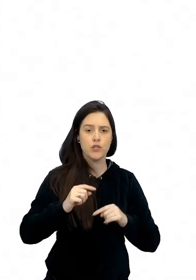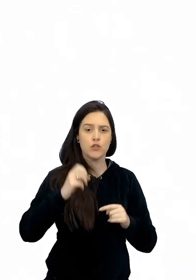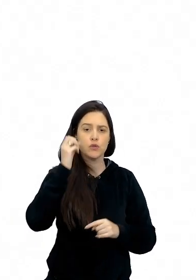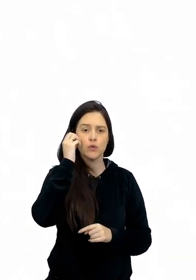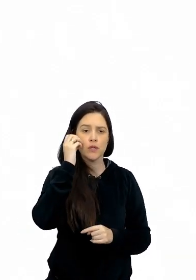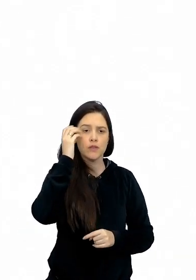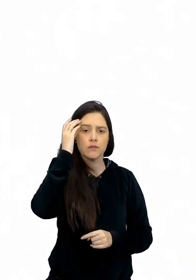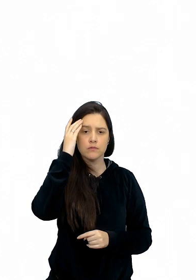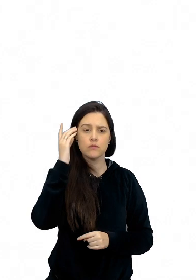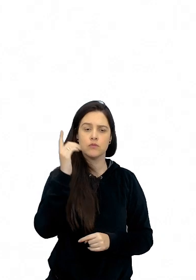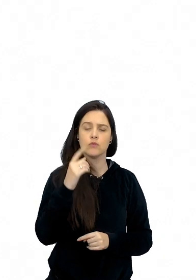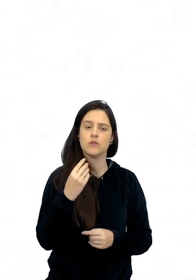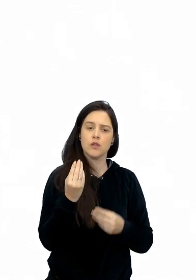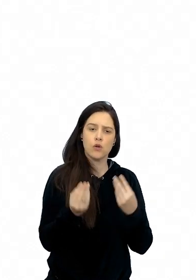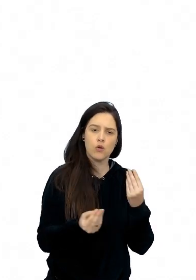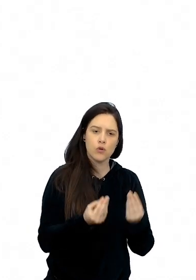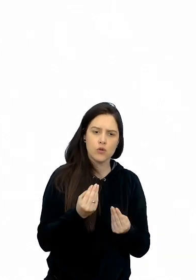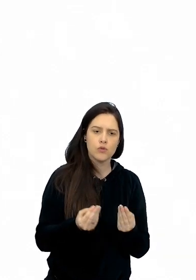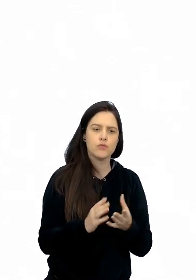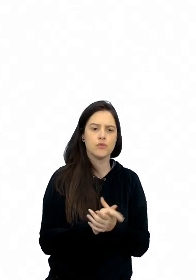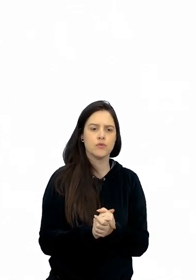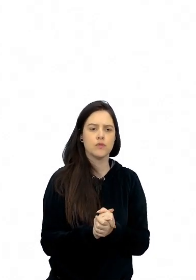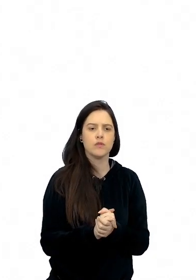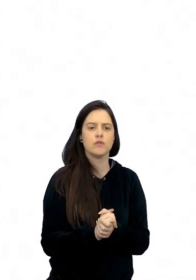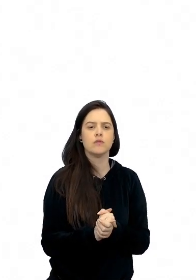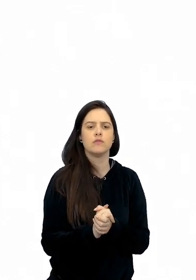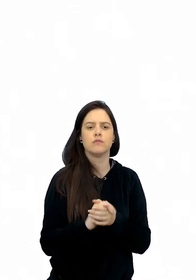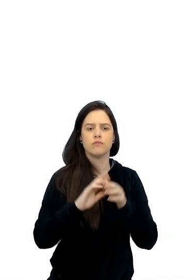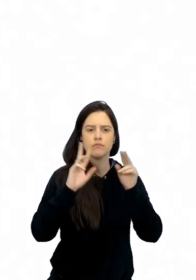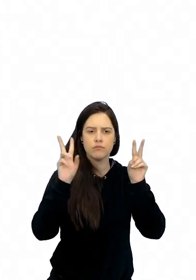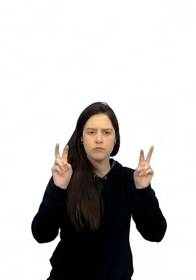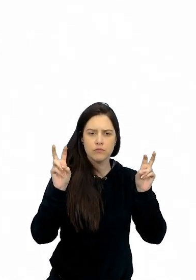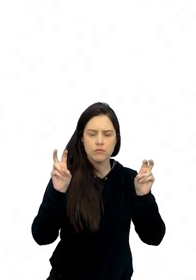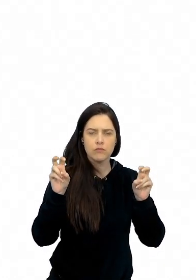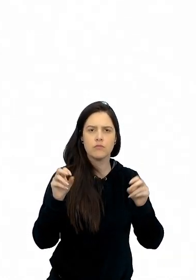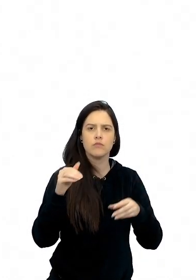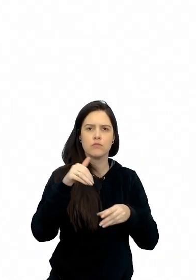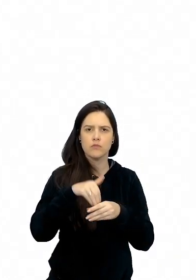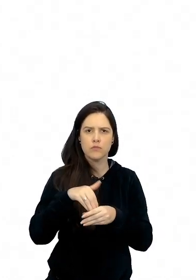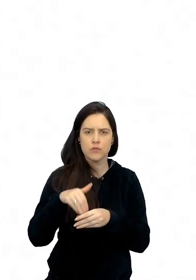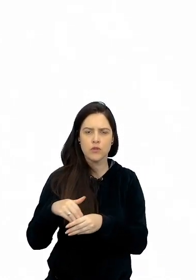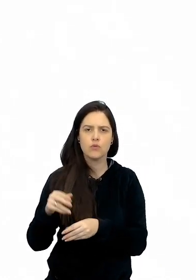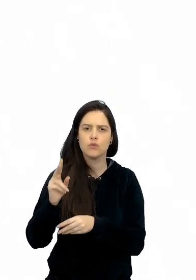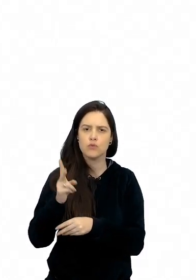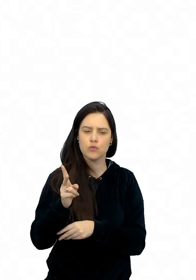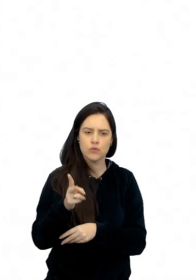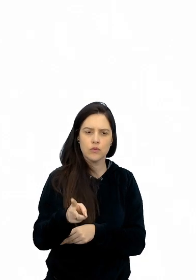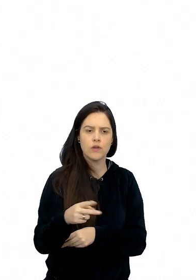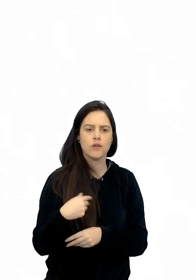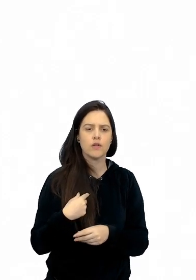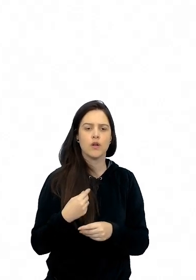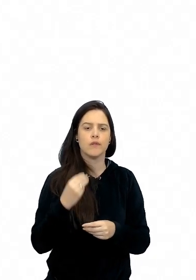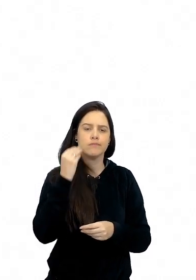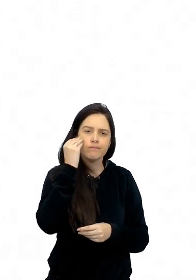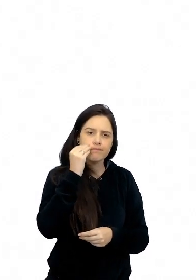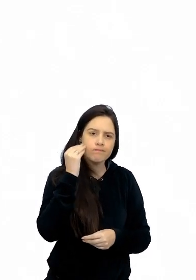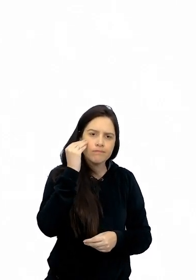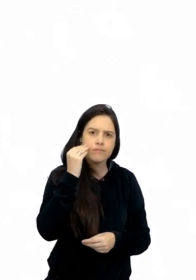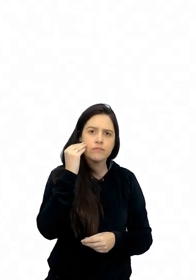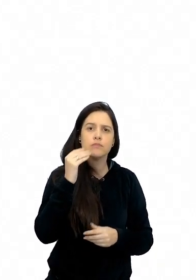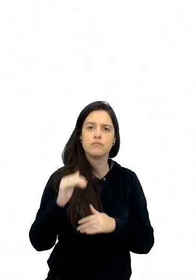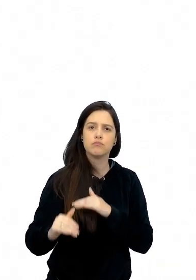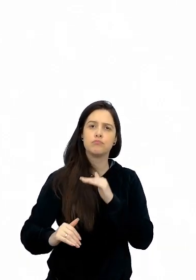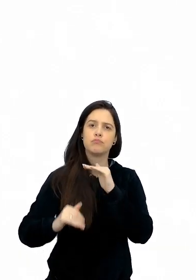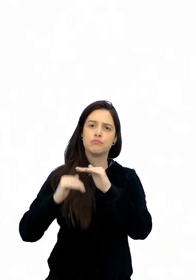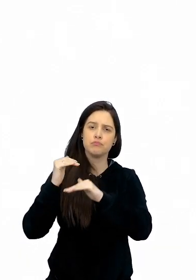conhecimento, né, bem como dos objetivos das aulas, né, de acordo ali com o que está organizado, isso daí, o